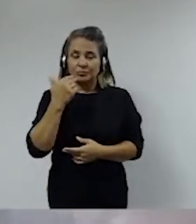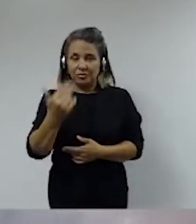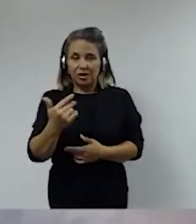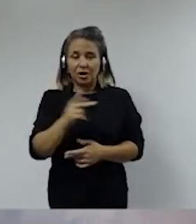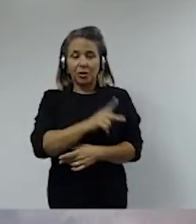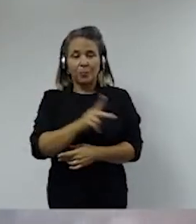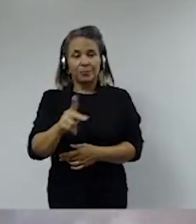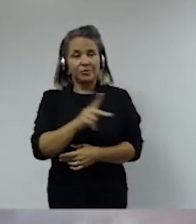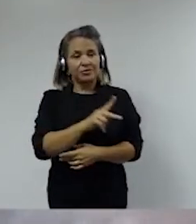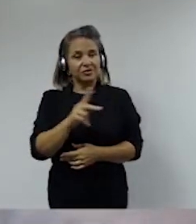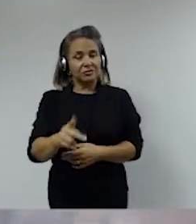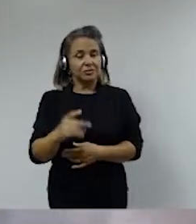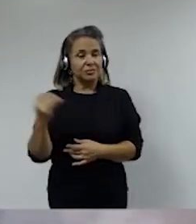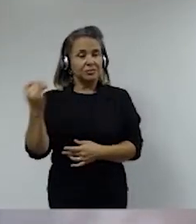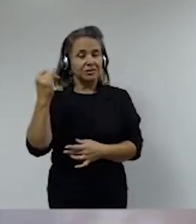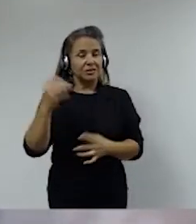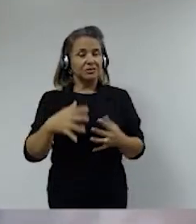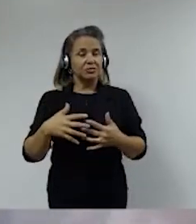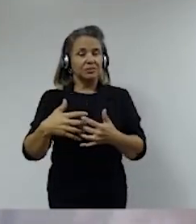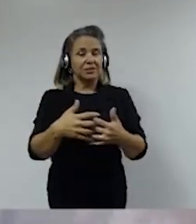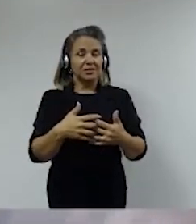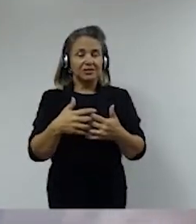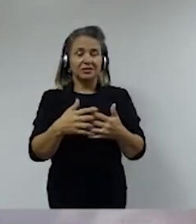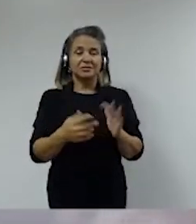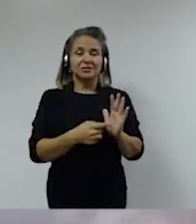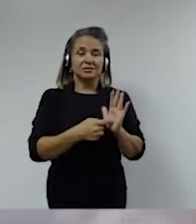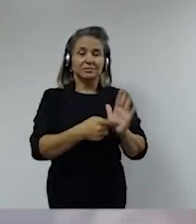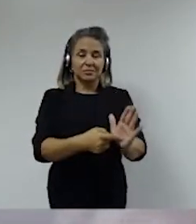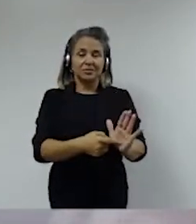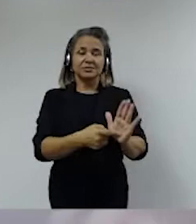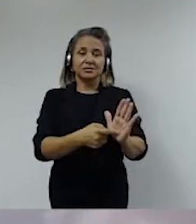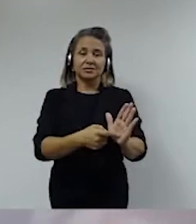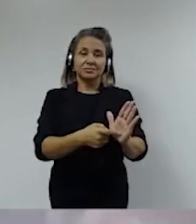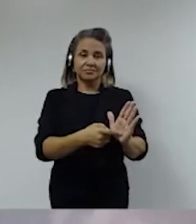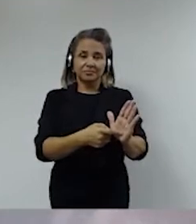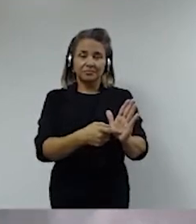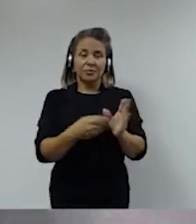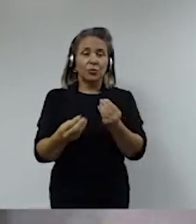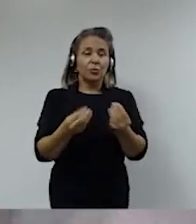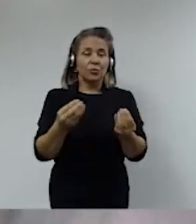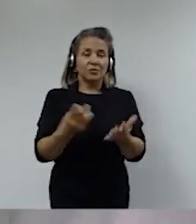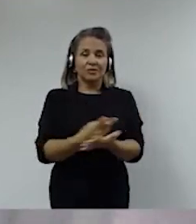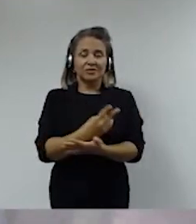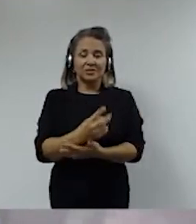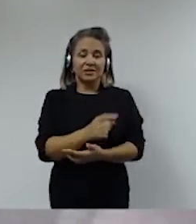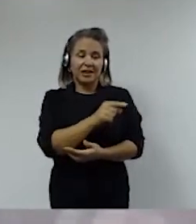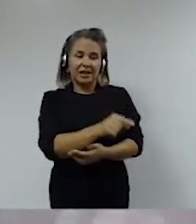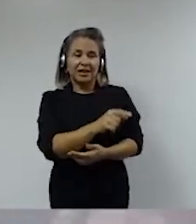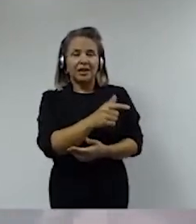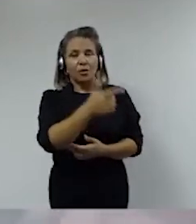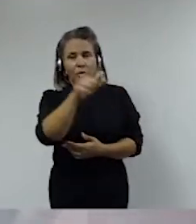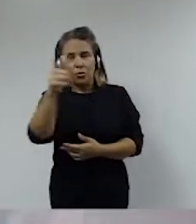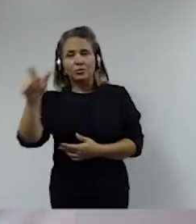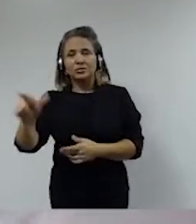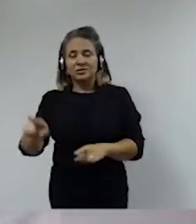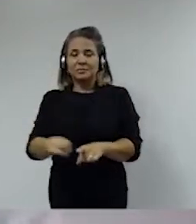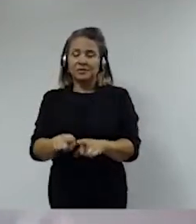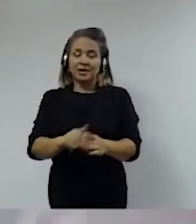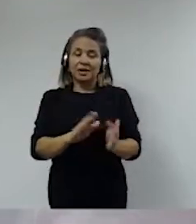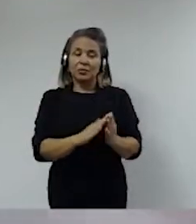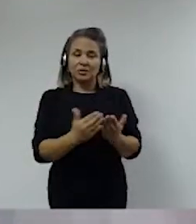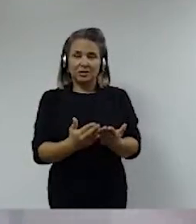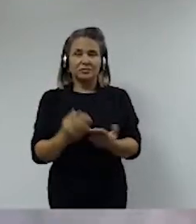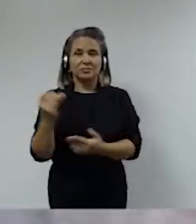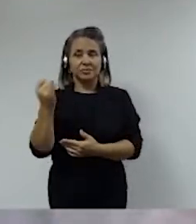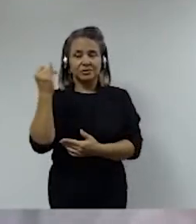professor da INAU, acho ele muito interessante, onde ele traz essa noção, né, não ele, outros trazem, mas enfim, esse livro é um livro que eu acho muito